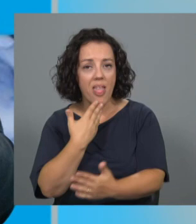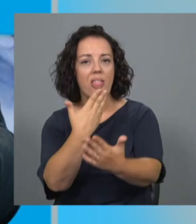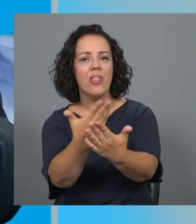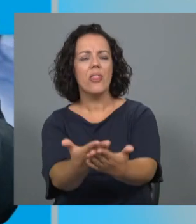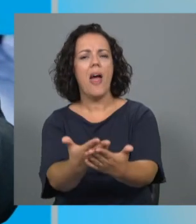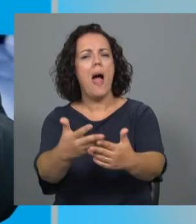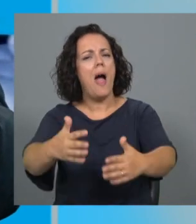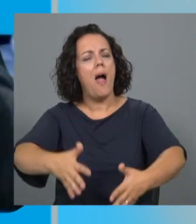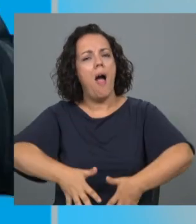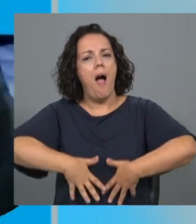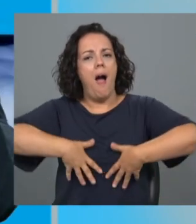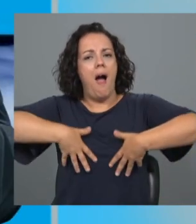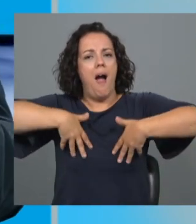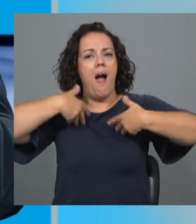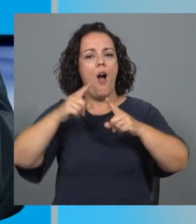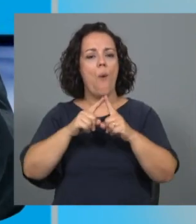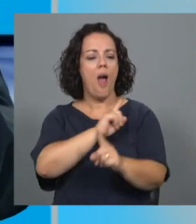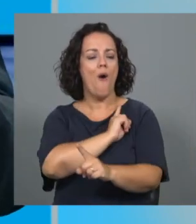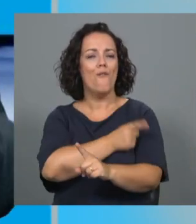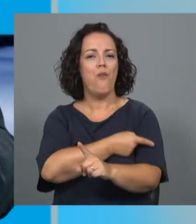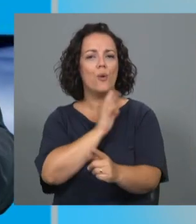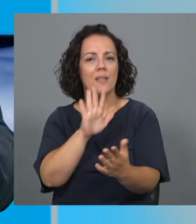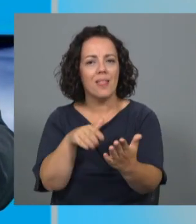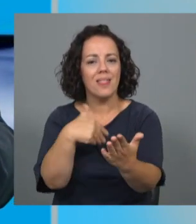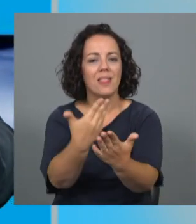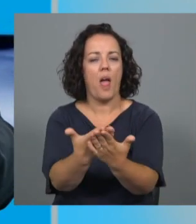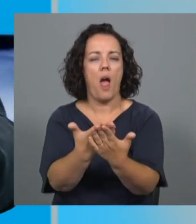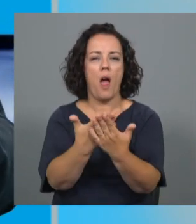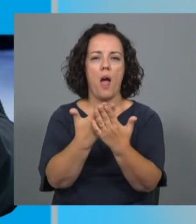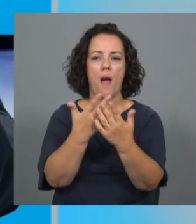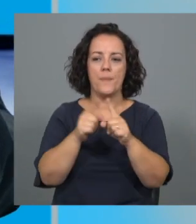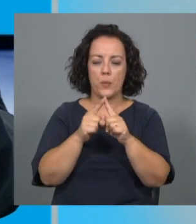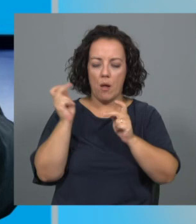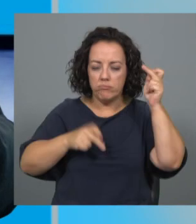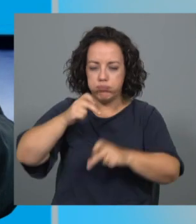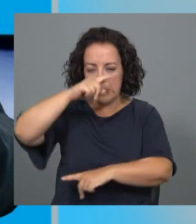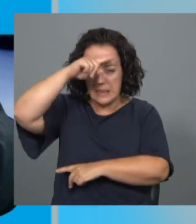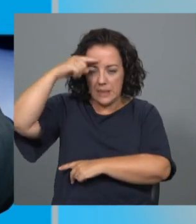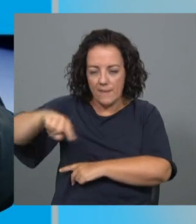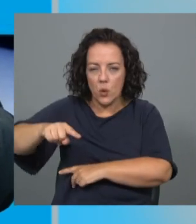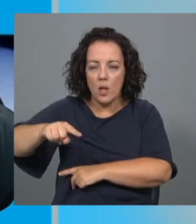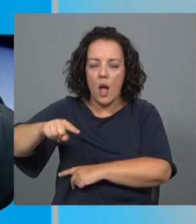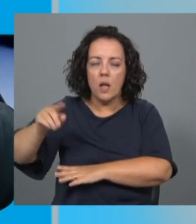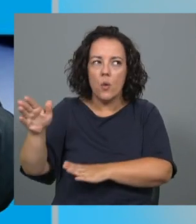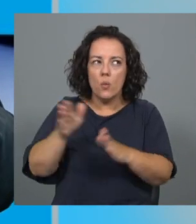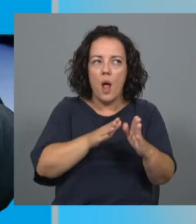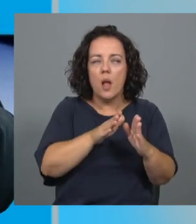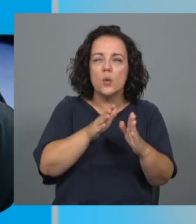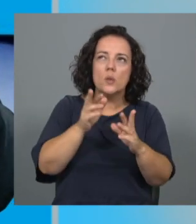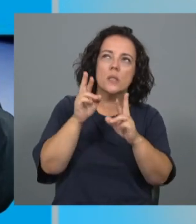fé é uma força no meio das dificuldades. A fé dá